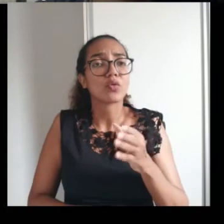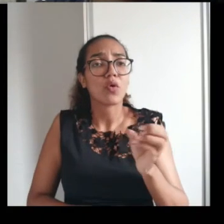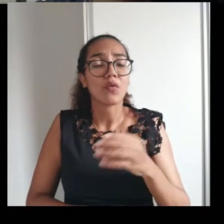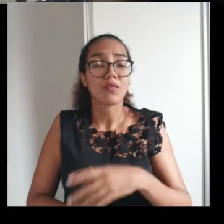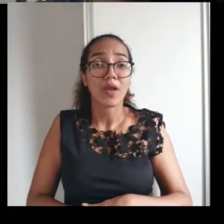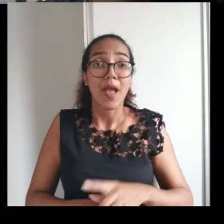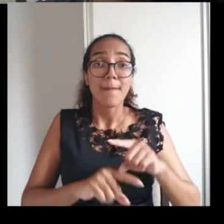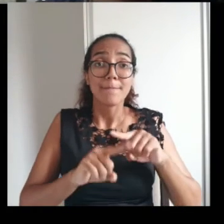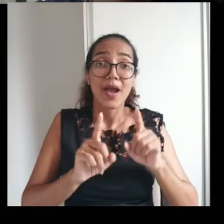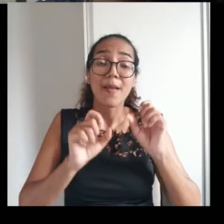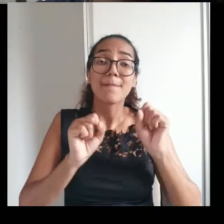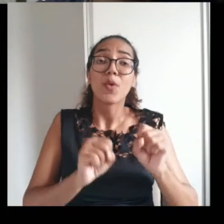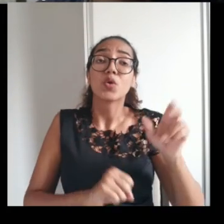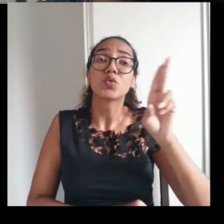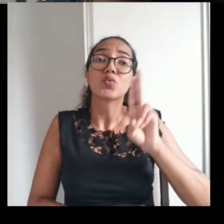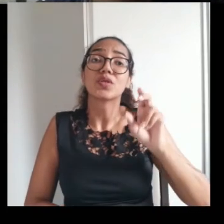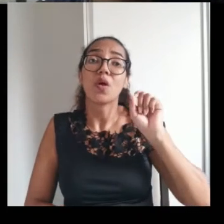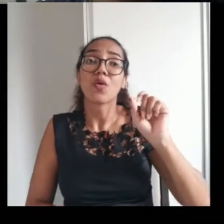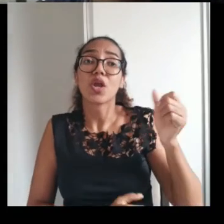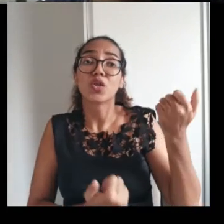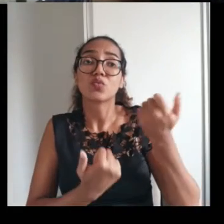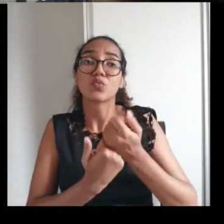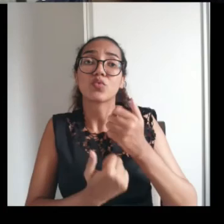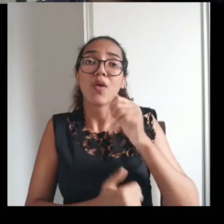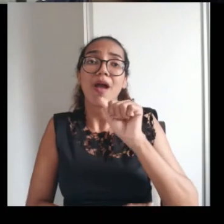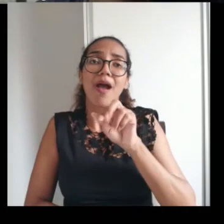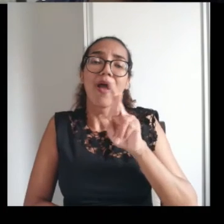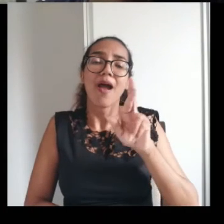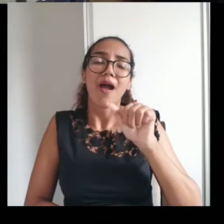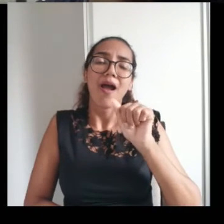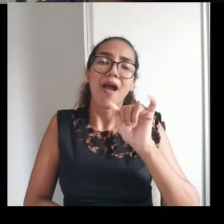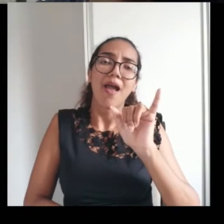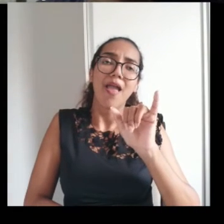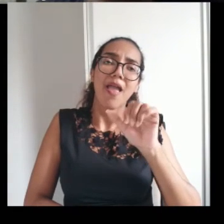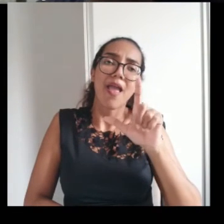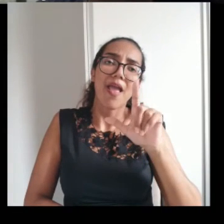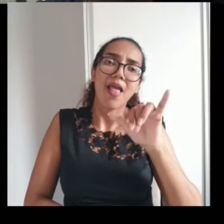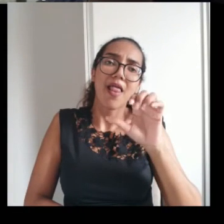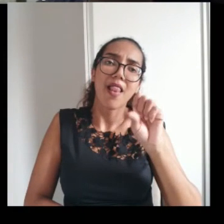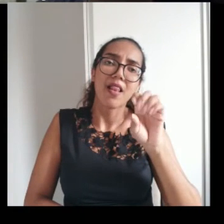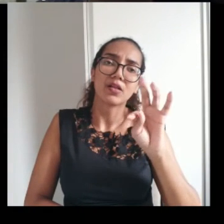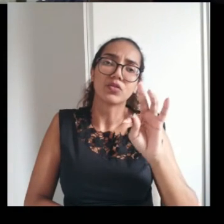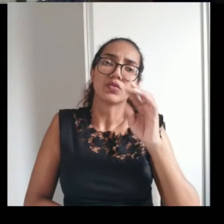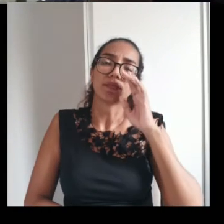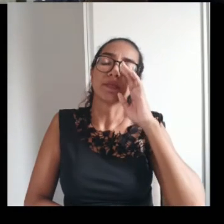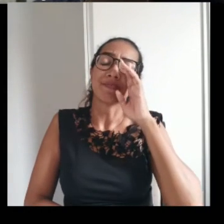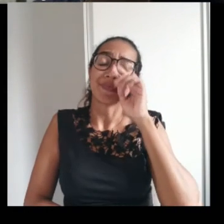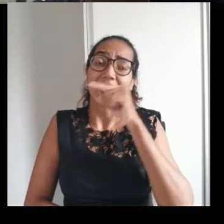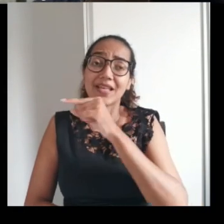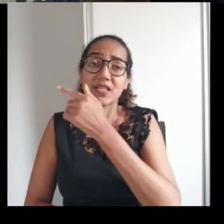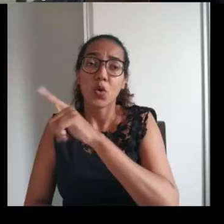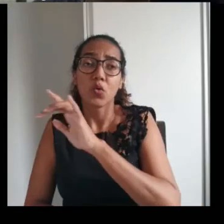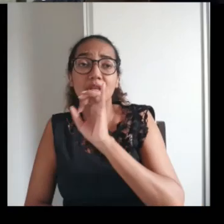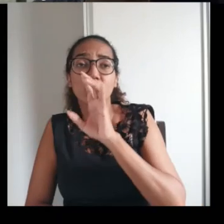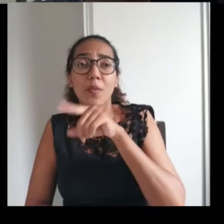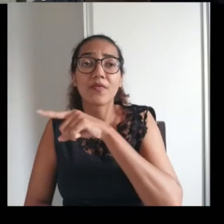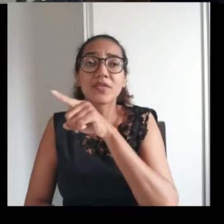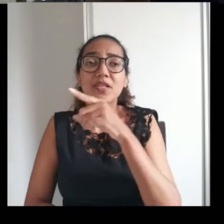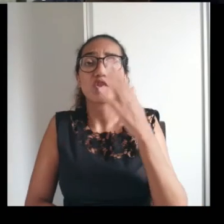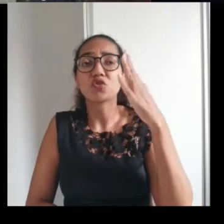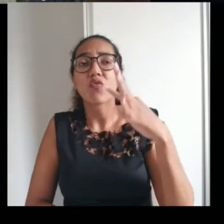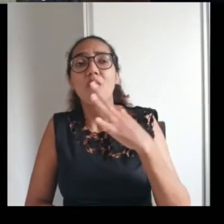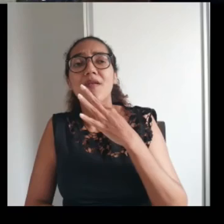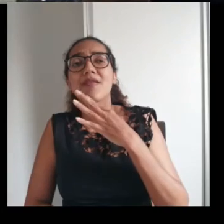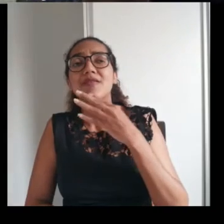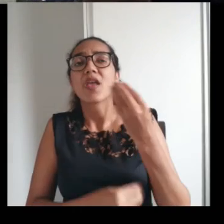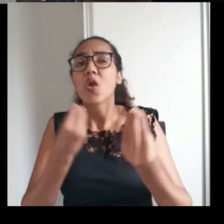maiores problemas, tá? Aqui é só mais uma questão da gente exercitar, se familiarizar com o uso de arrays, ver que é possível